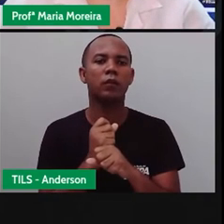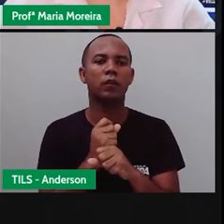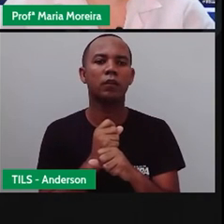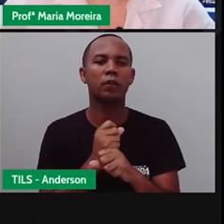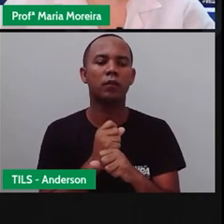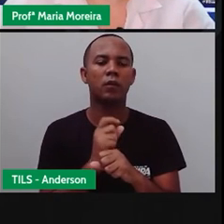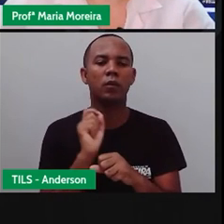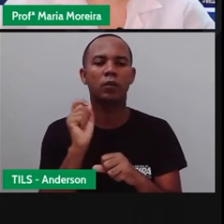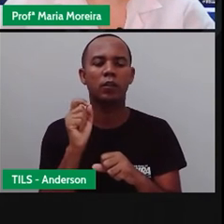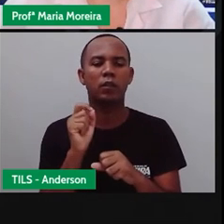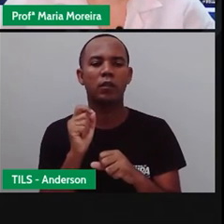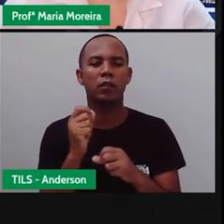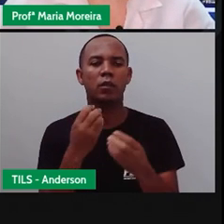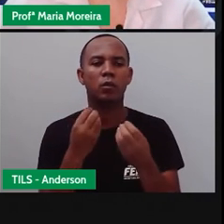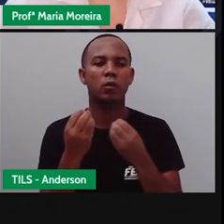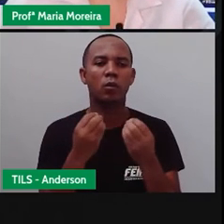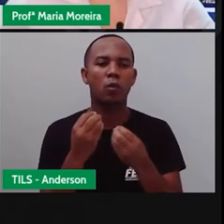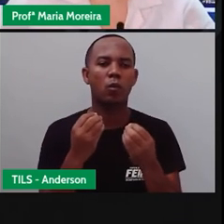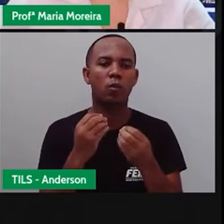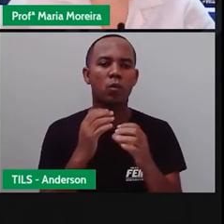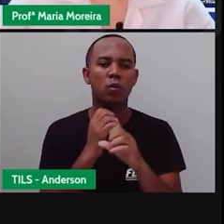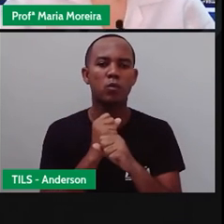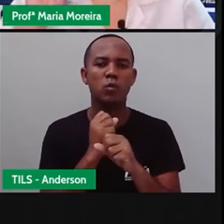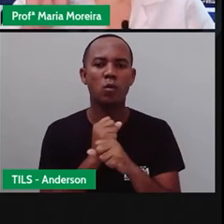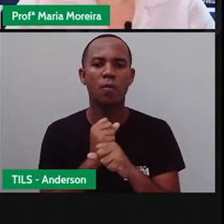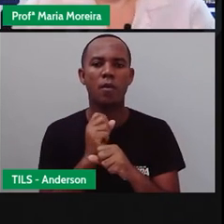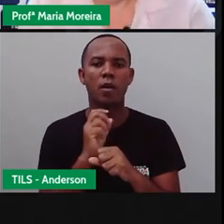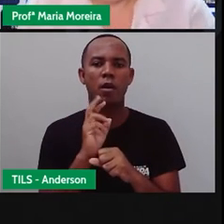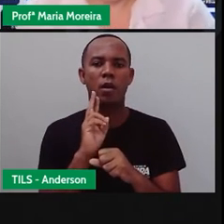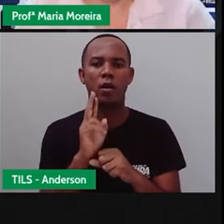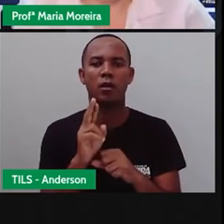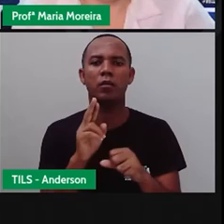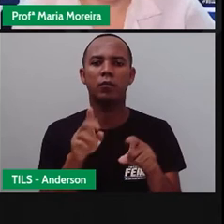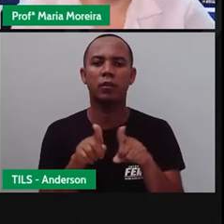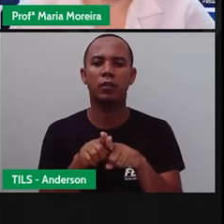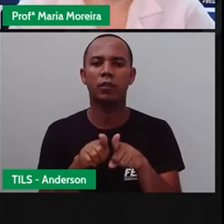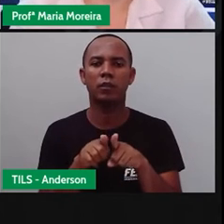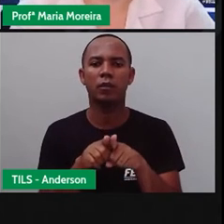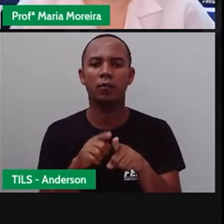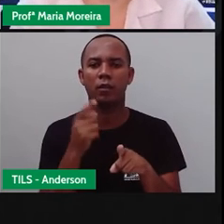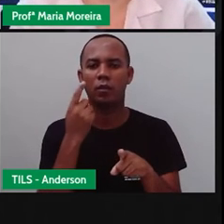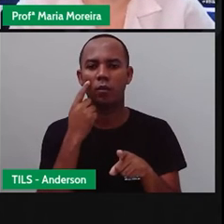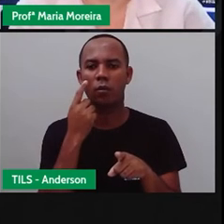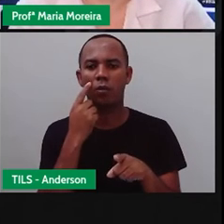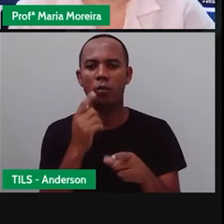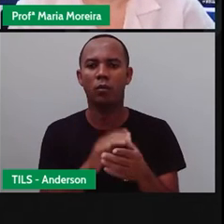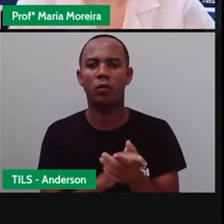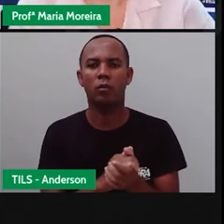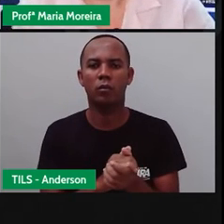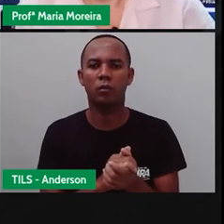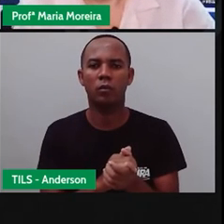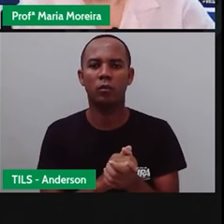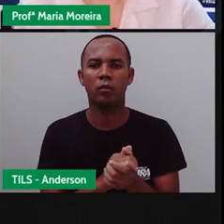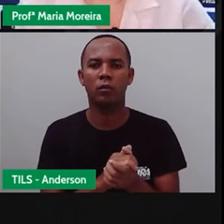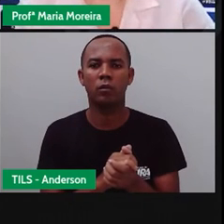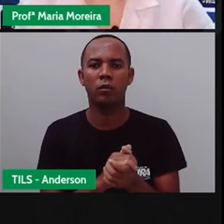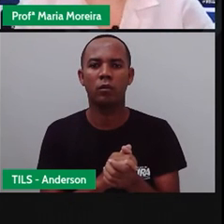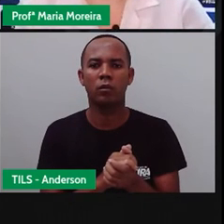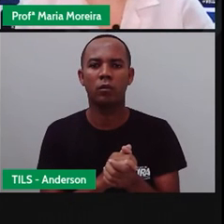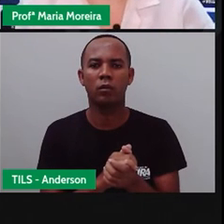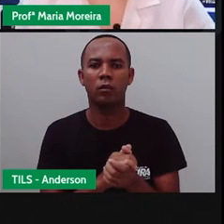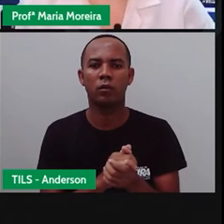faça o cálculo e responda vamos lá vamos tentar no passo a passo Vamos sim